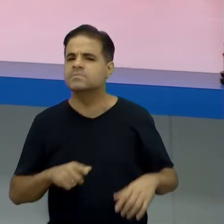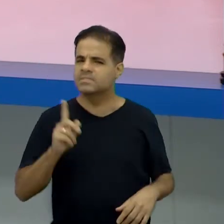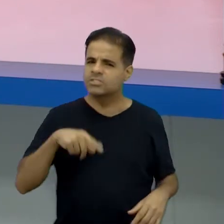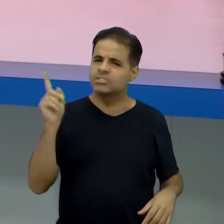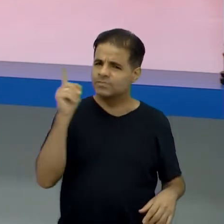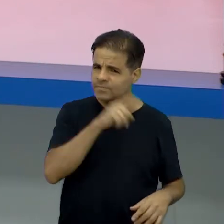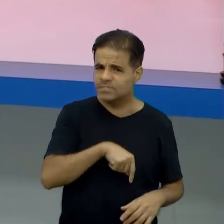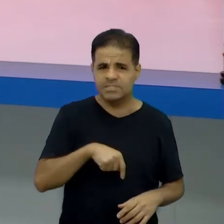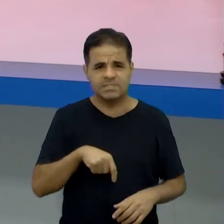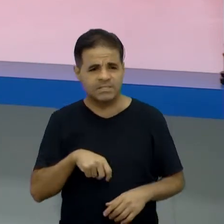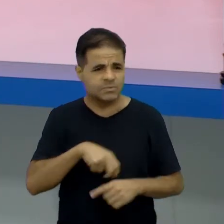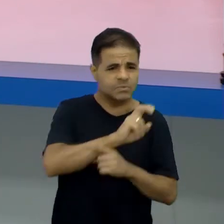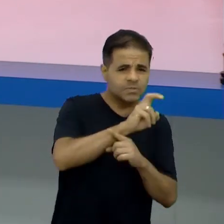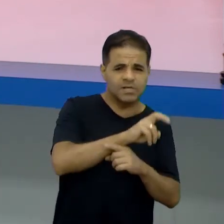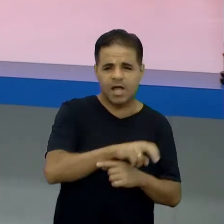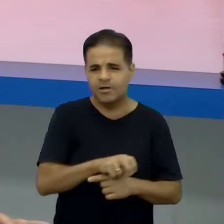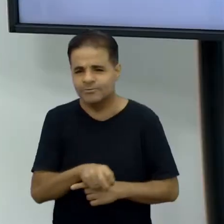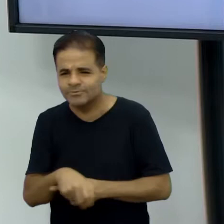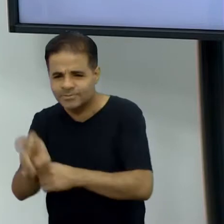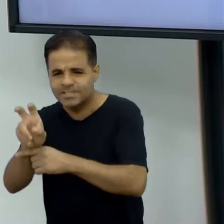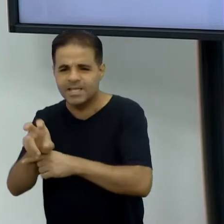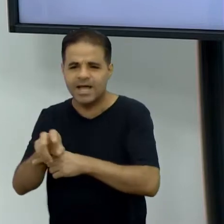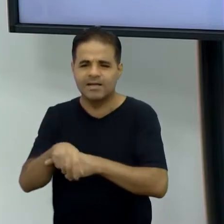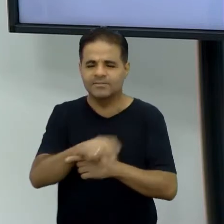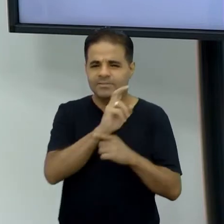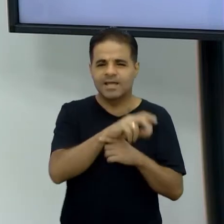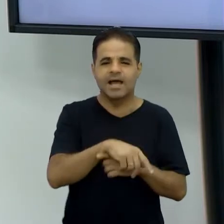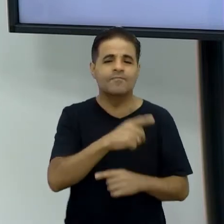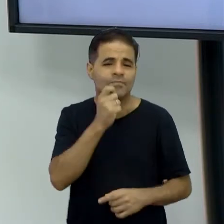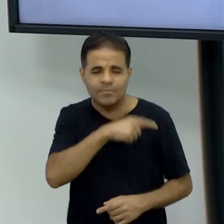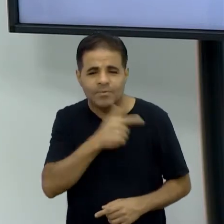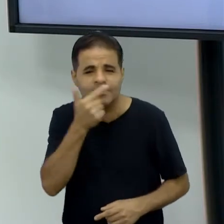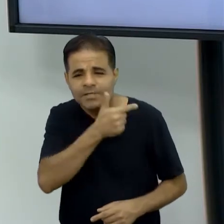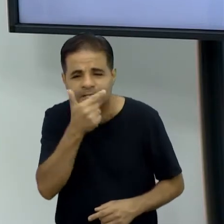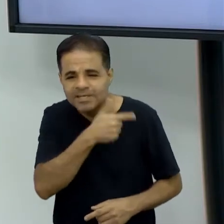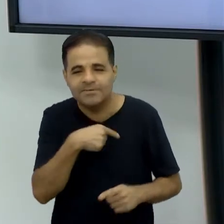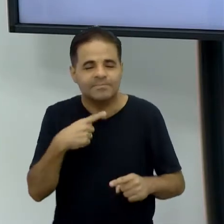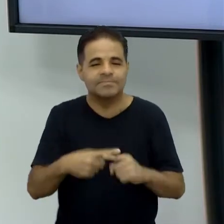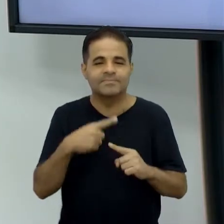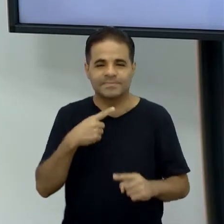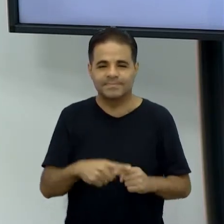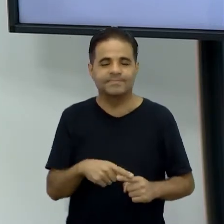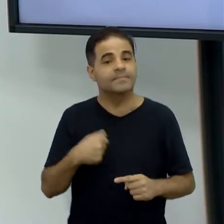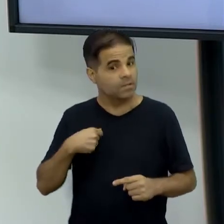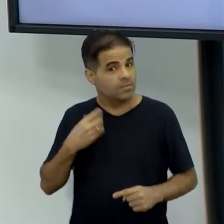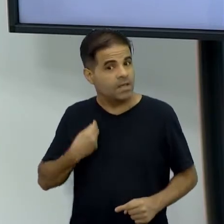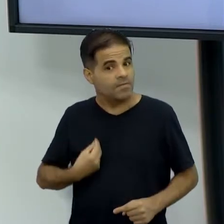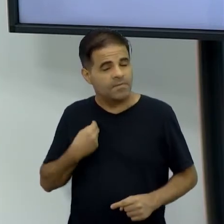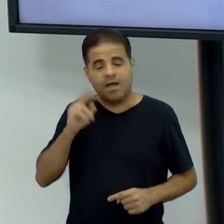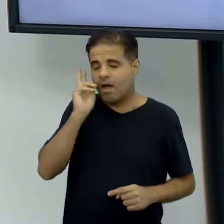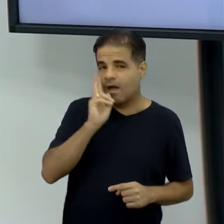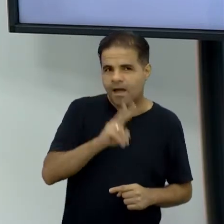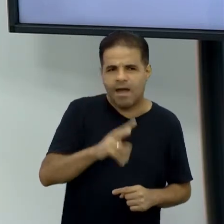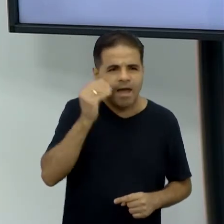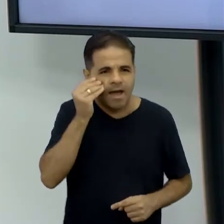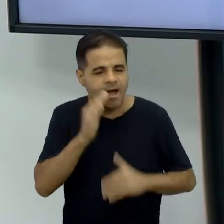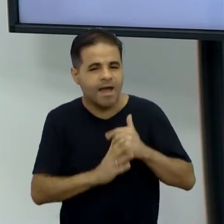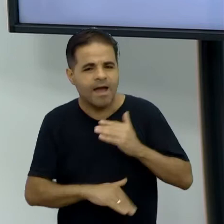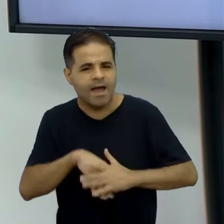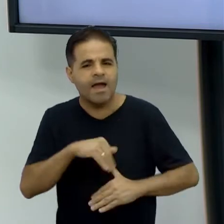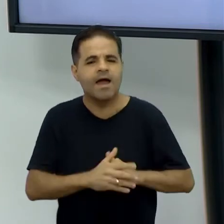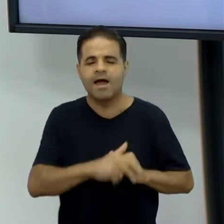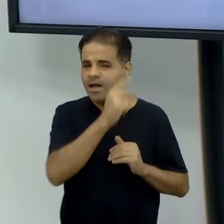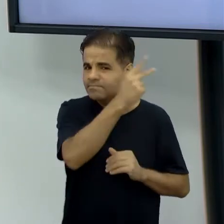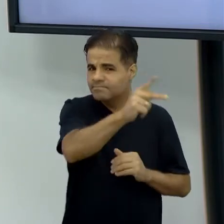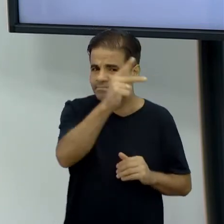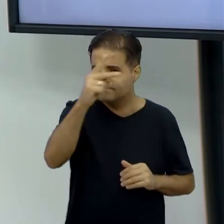difícil. Você chutava o ar, chutava. Osmar, sabe por que eu tô rindo, pessoal? Porque assim, eu estava ali vivendo essa prática